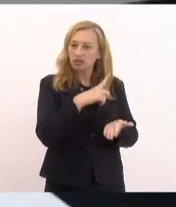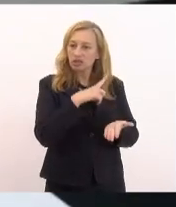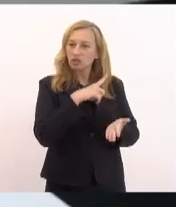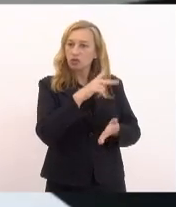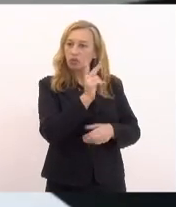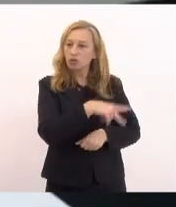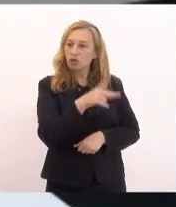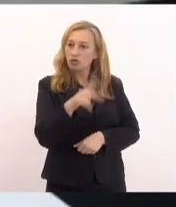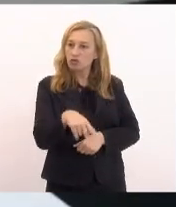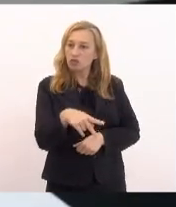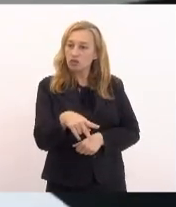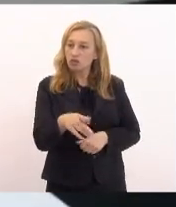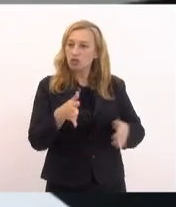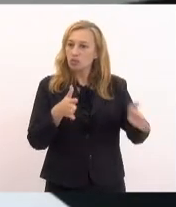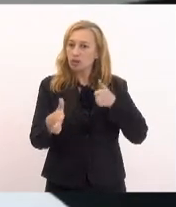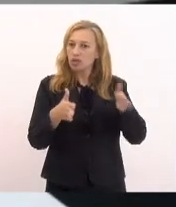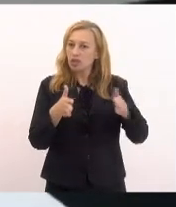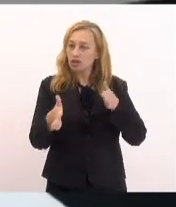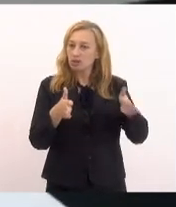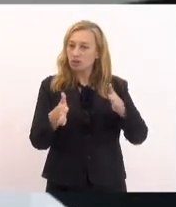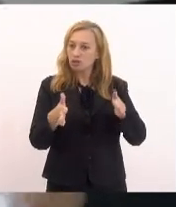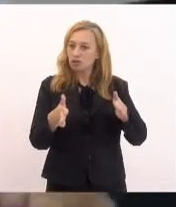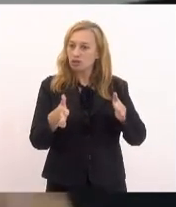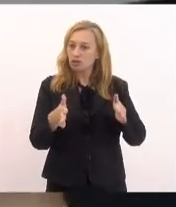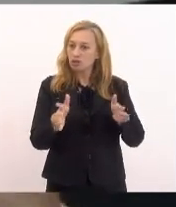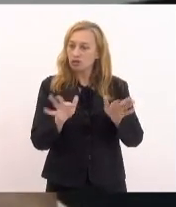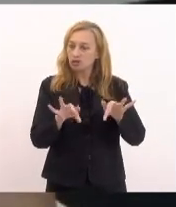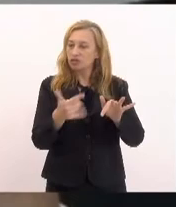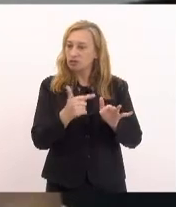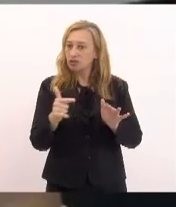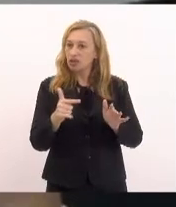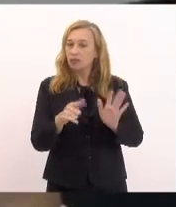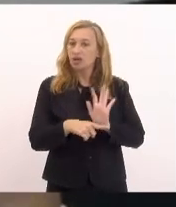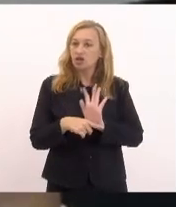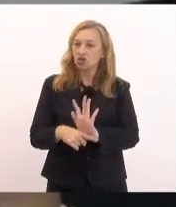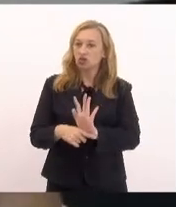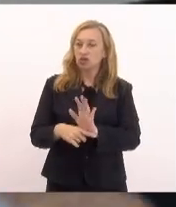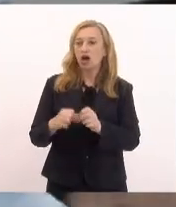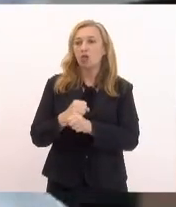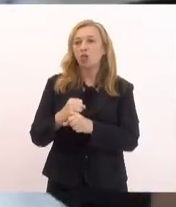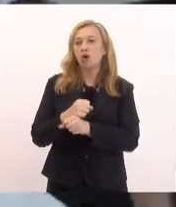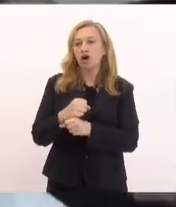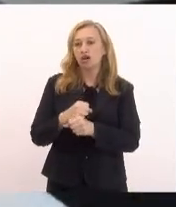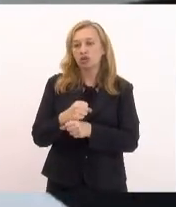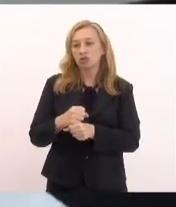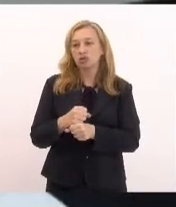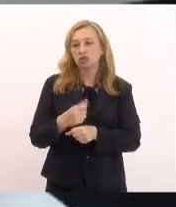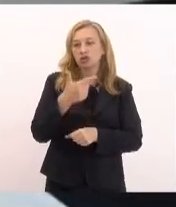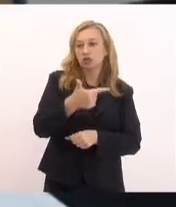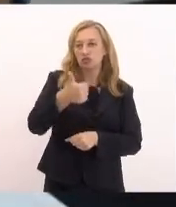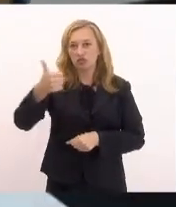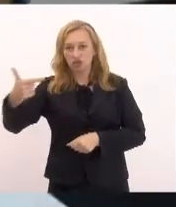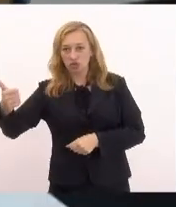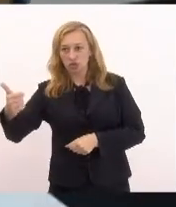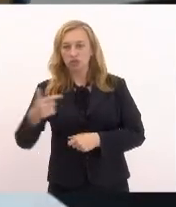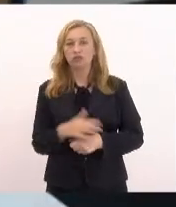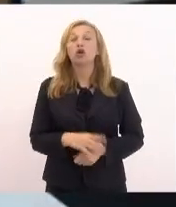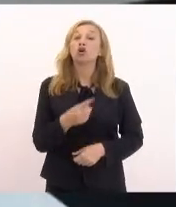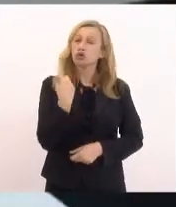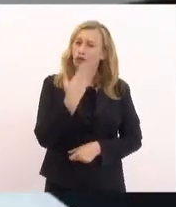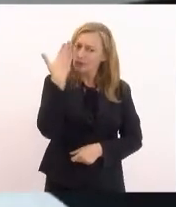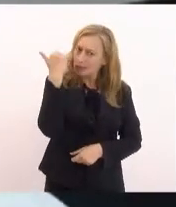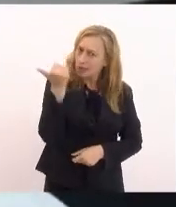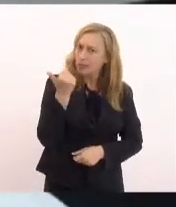professores por prazo determinado para atender às necessidades do ano letivo de 2022. Nós